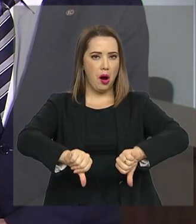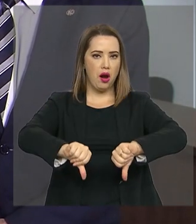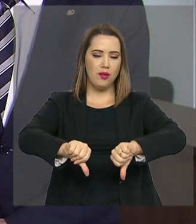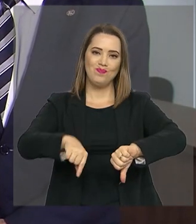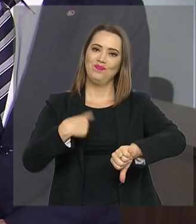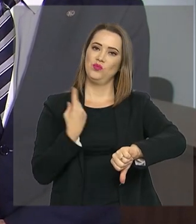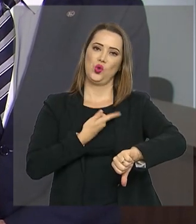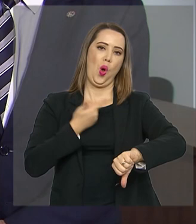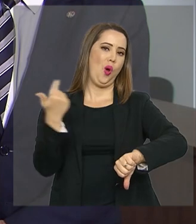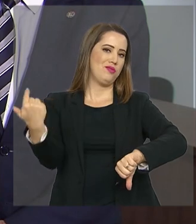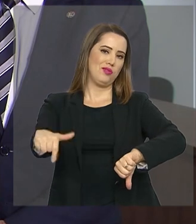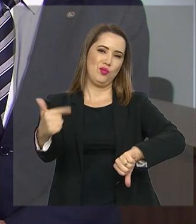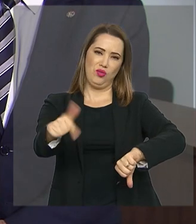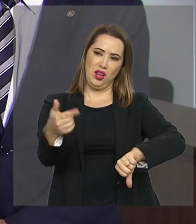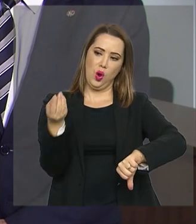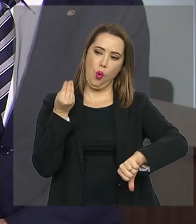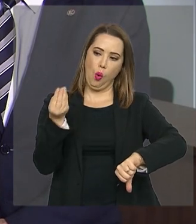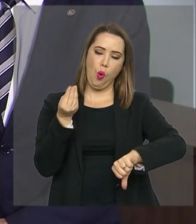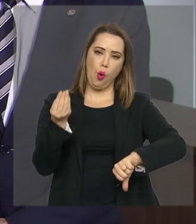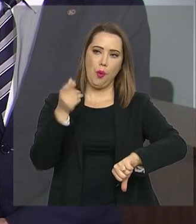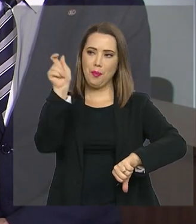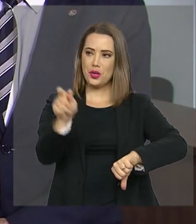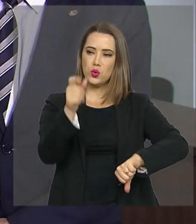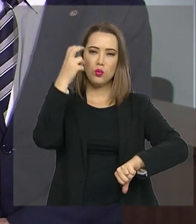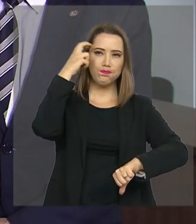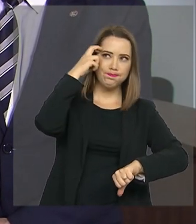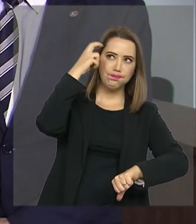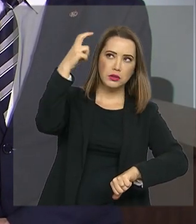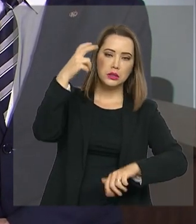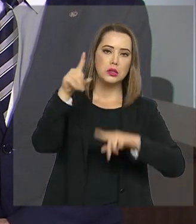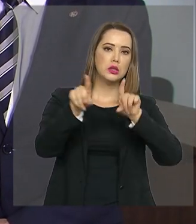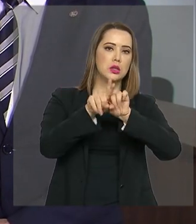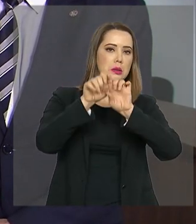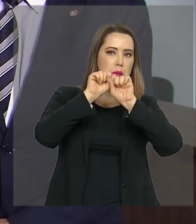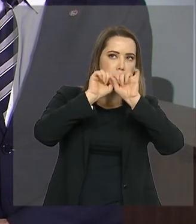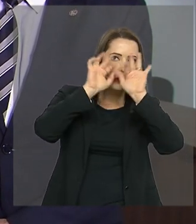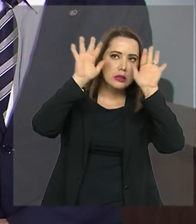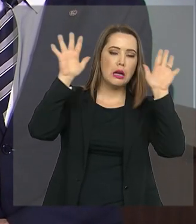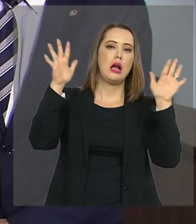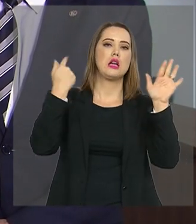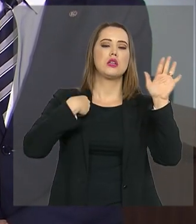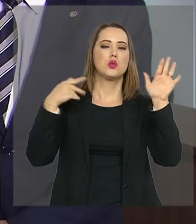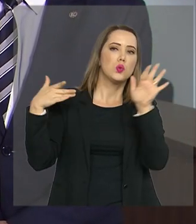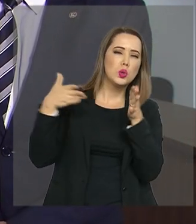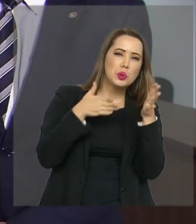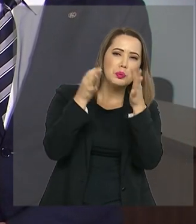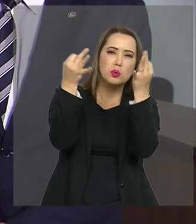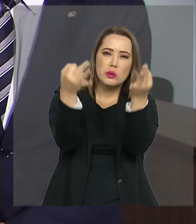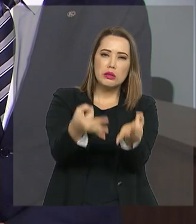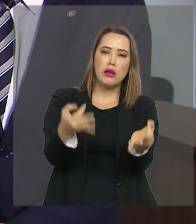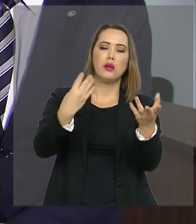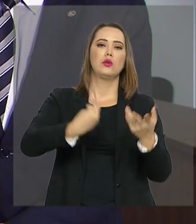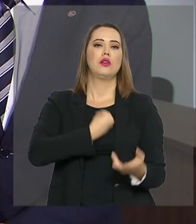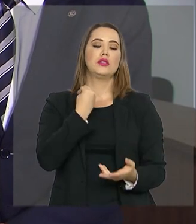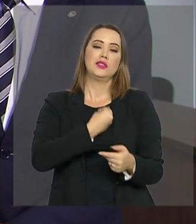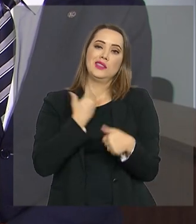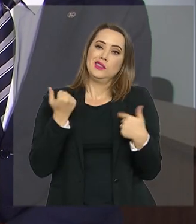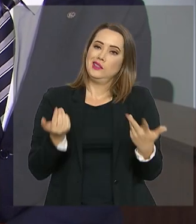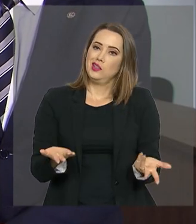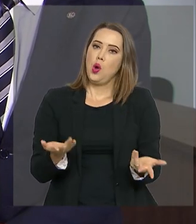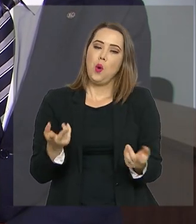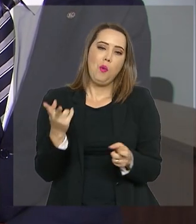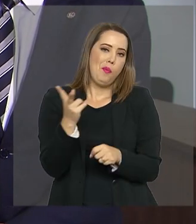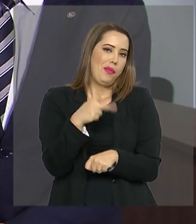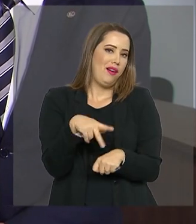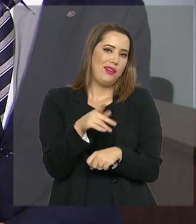nós não teremos pessoas esclarecidas, não teremos pessoas que tenham um norte na sua vida e, em consequência, o